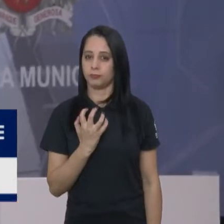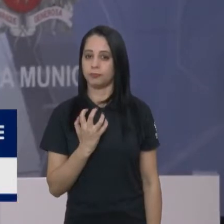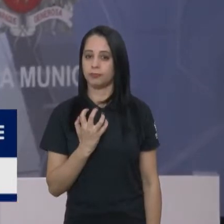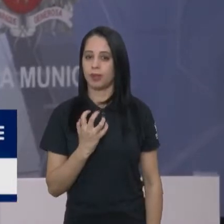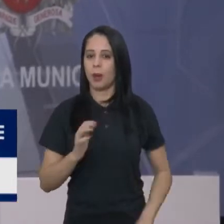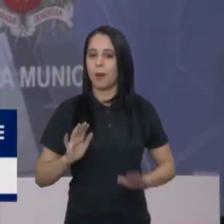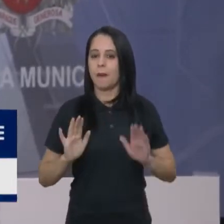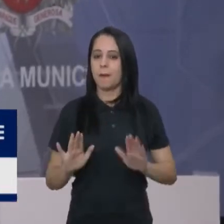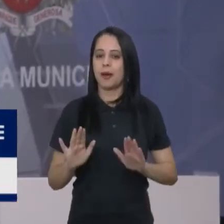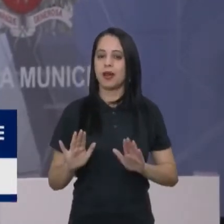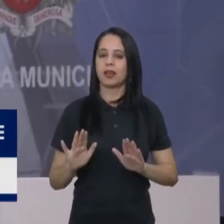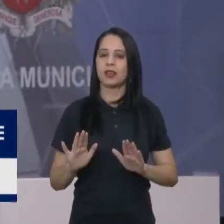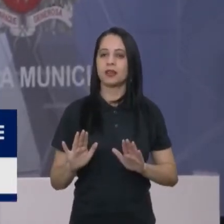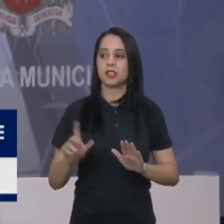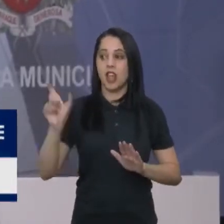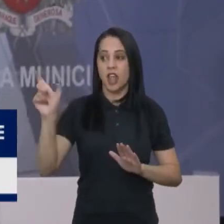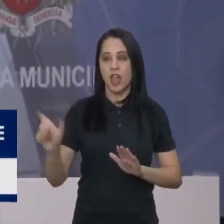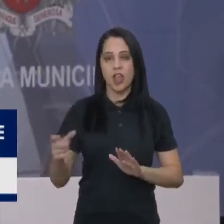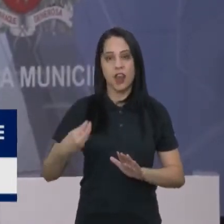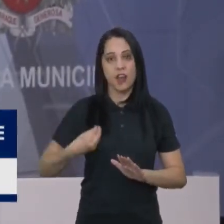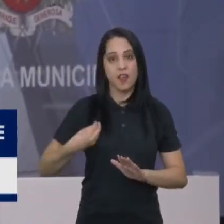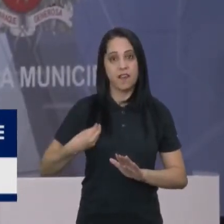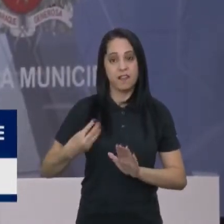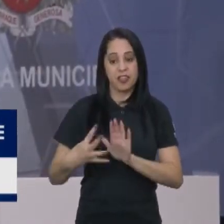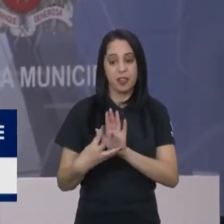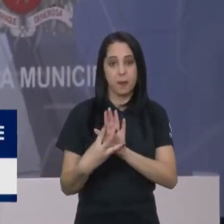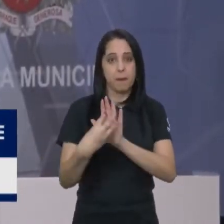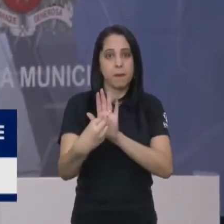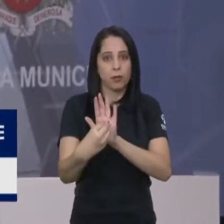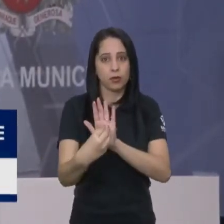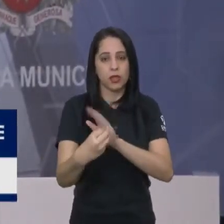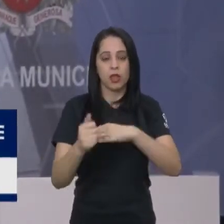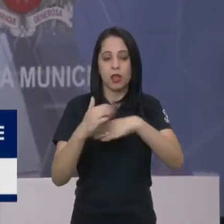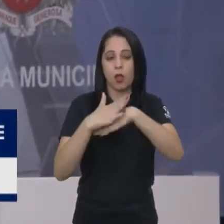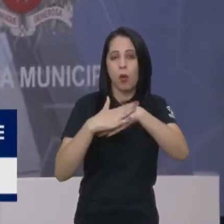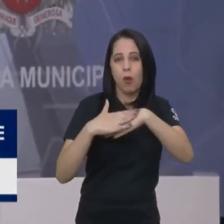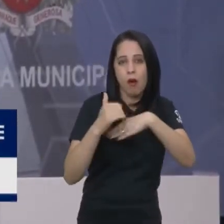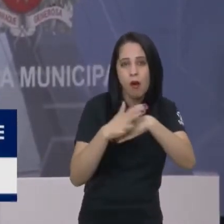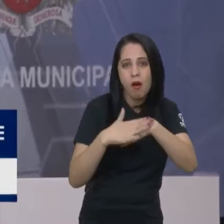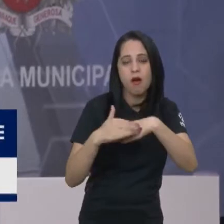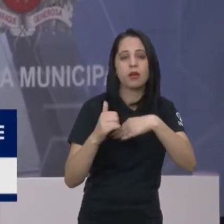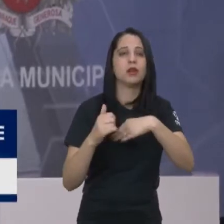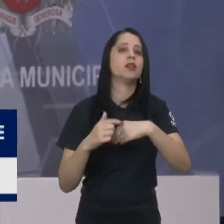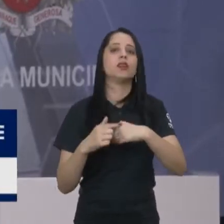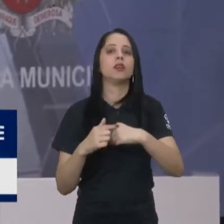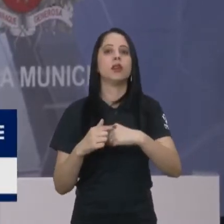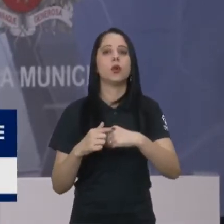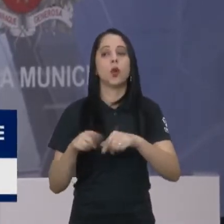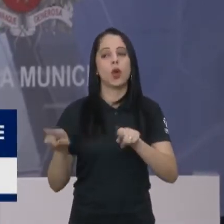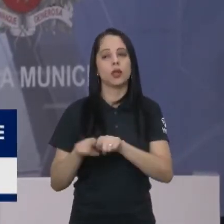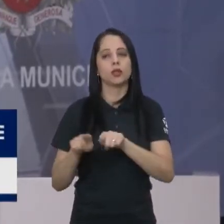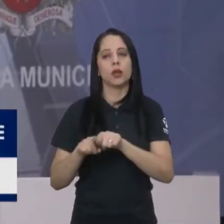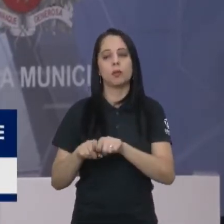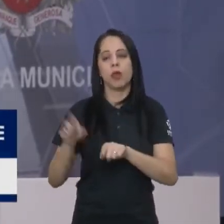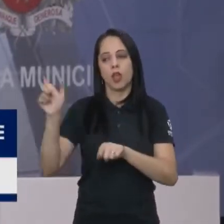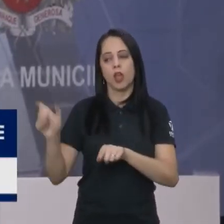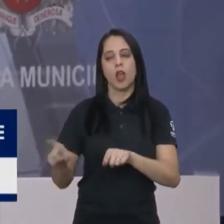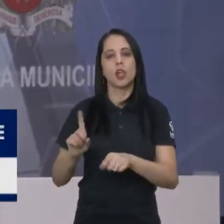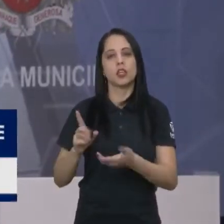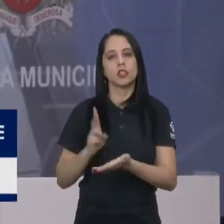mas pelo exemplo da determinação dele, pelo carinho, pelo comprometimento que ele tinha com o trabalho, principalmente